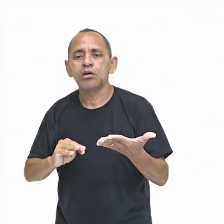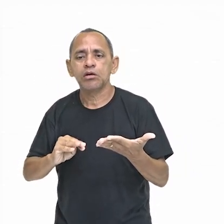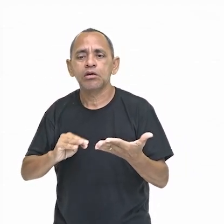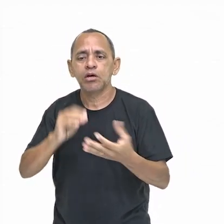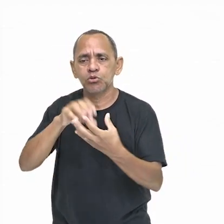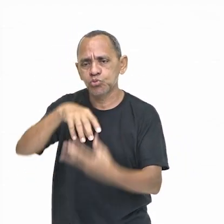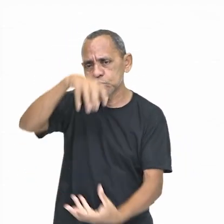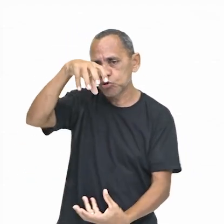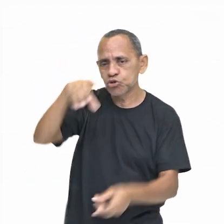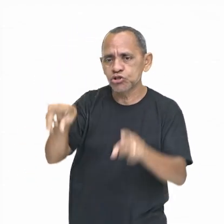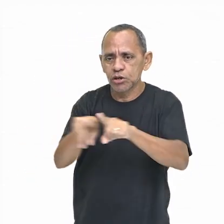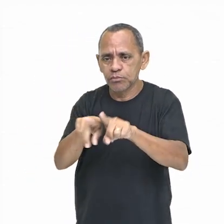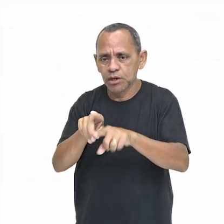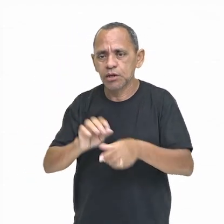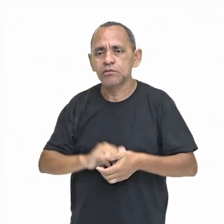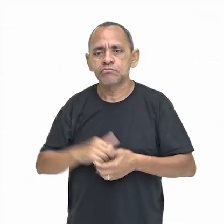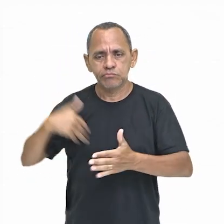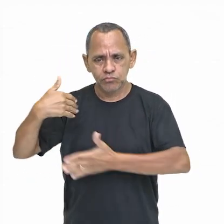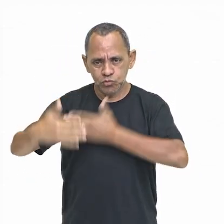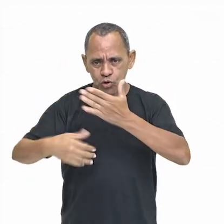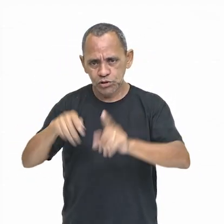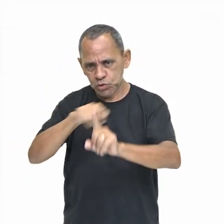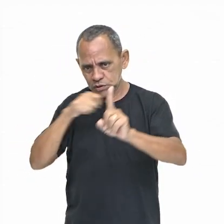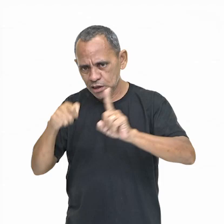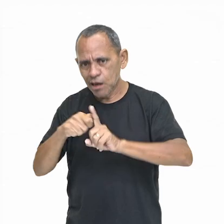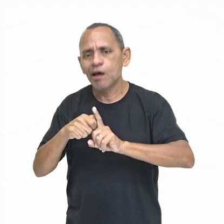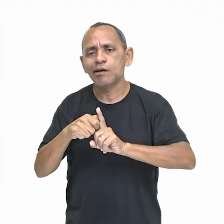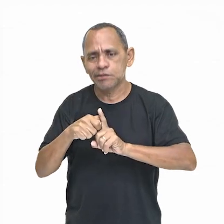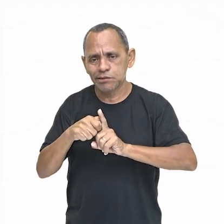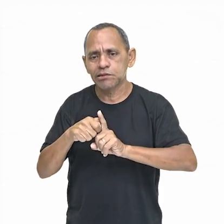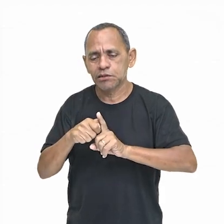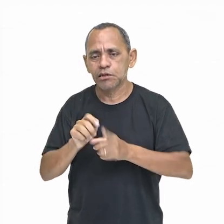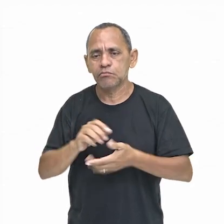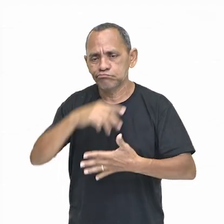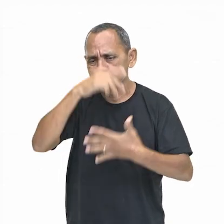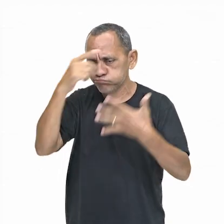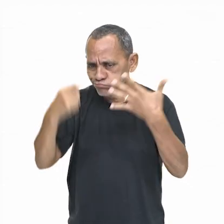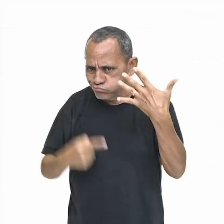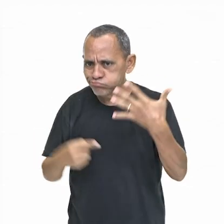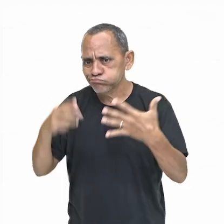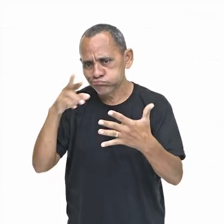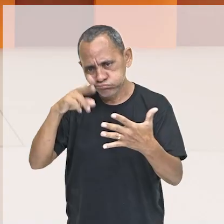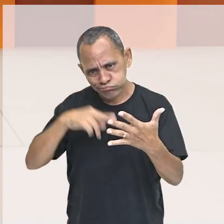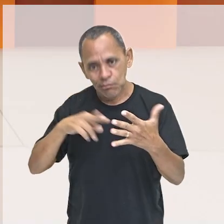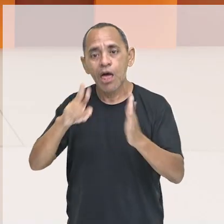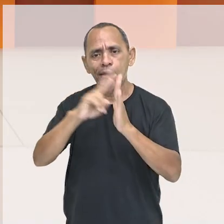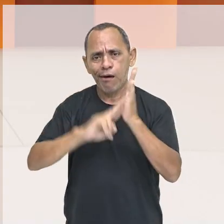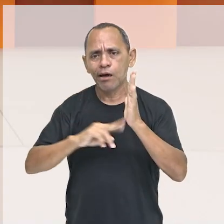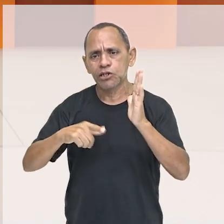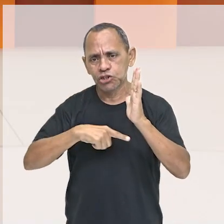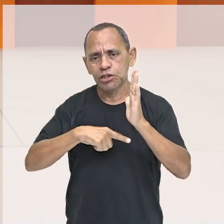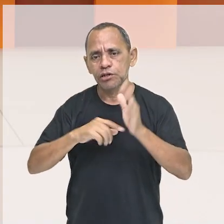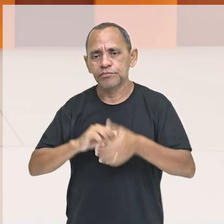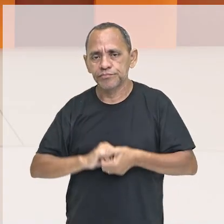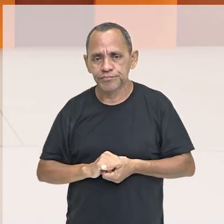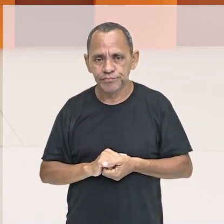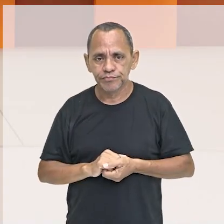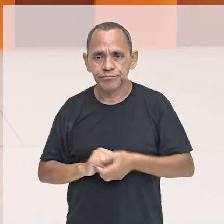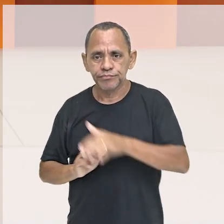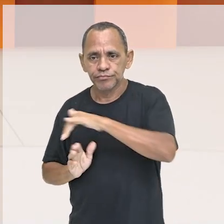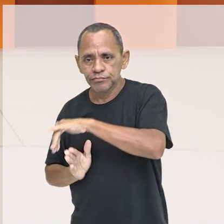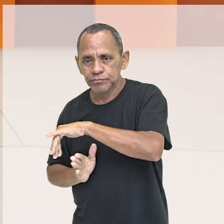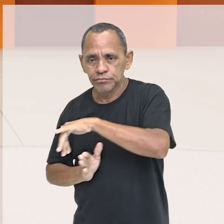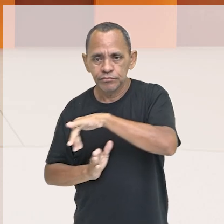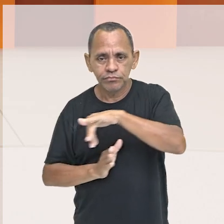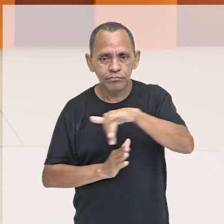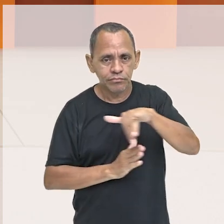Então, o processo de socialização se constrói dessa forma, desta maneira, certo? Muito bem. Agora, nós vamos